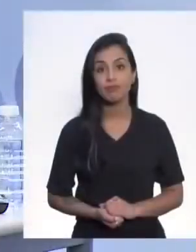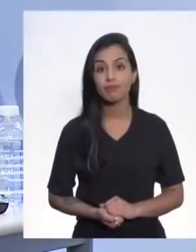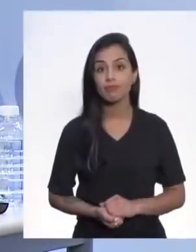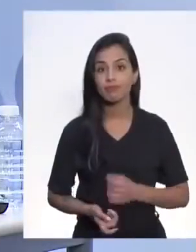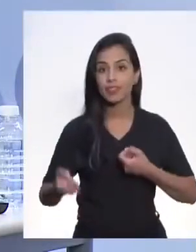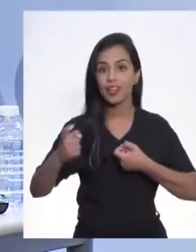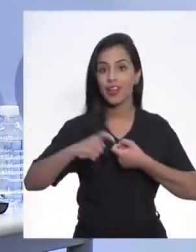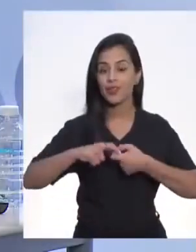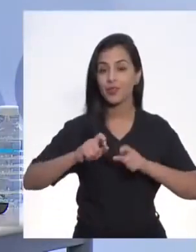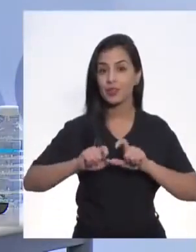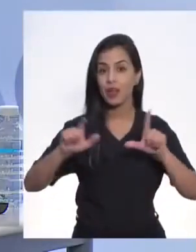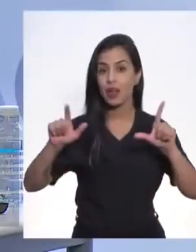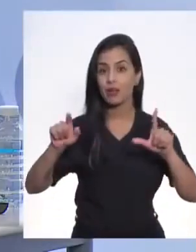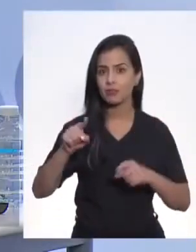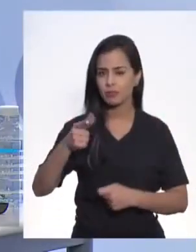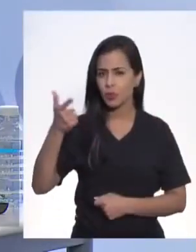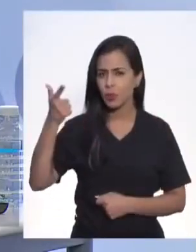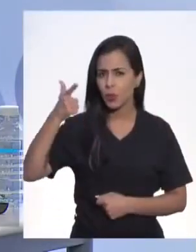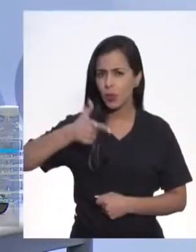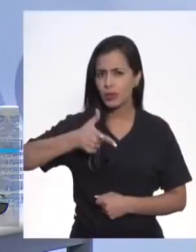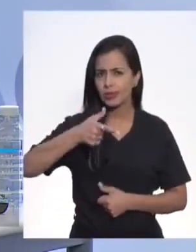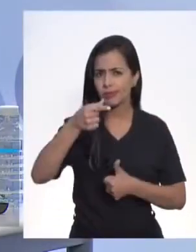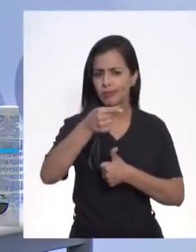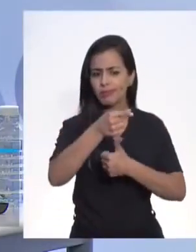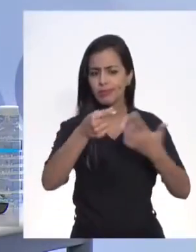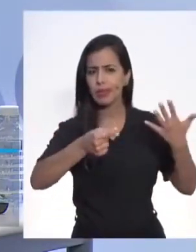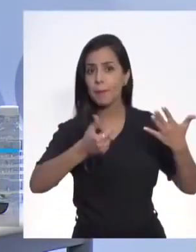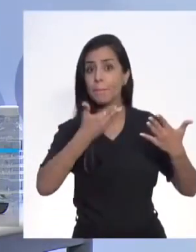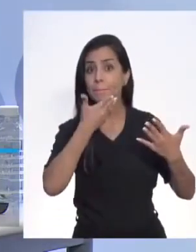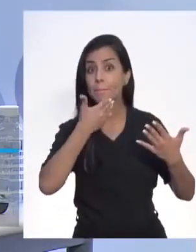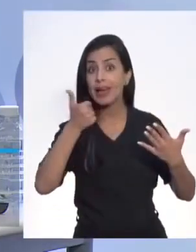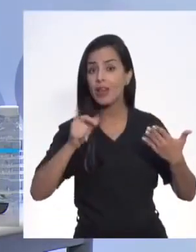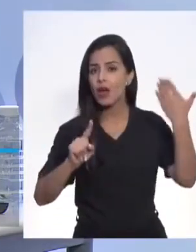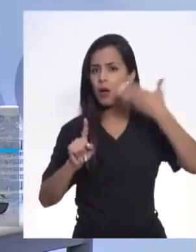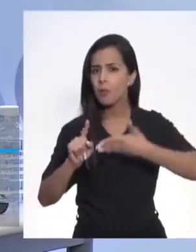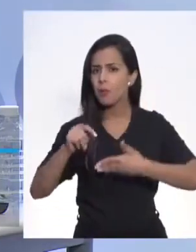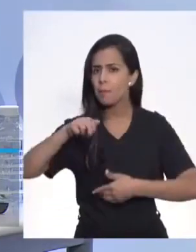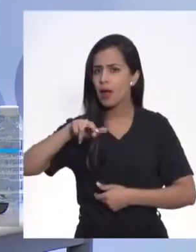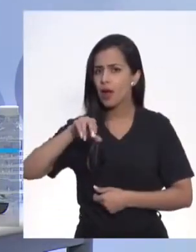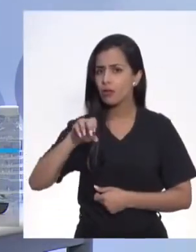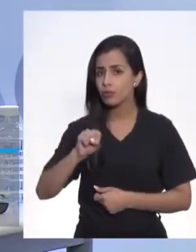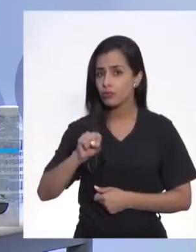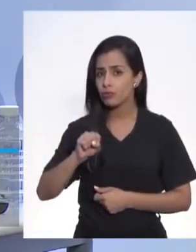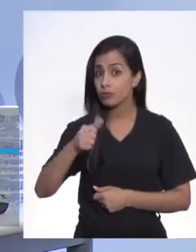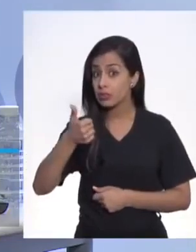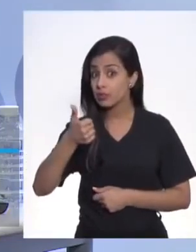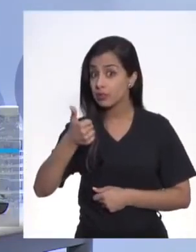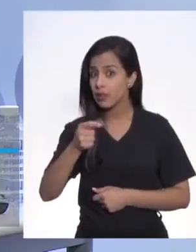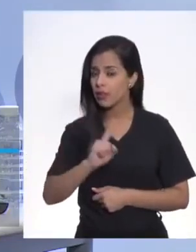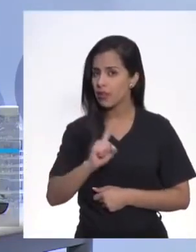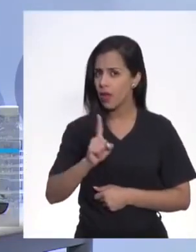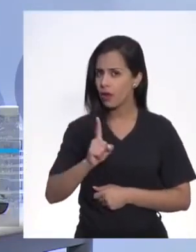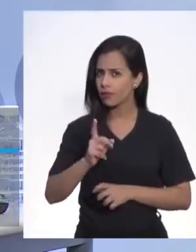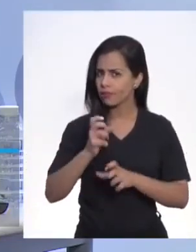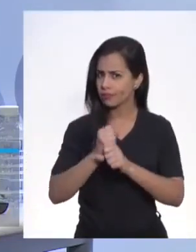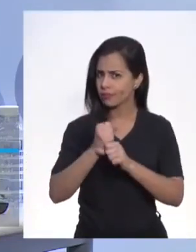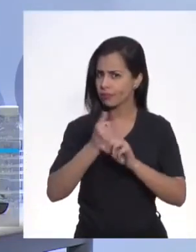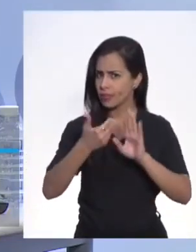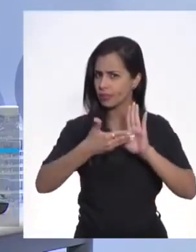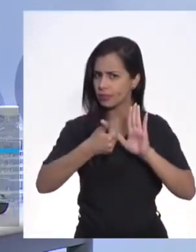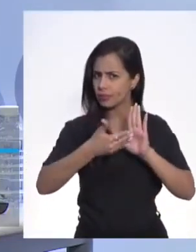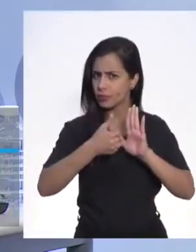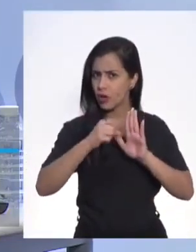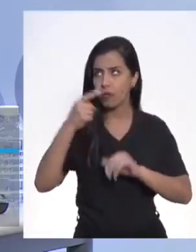Voltamos do chat. E aí, você conseguiu descobrir qual é a melhor opção aí para o Marcos? Sim? Não? Fez as contas de menos? Ou foi